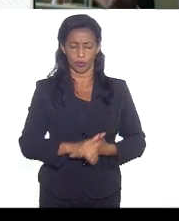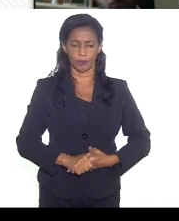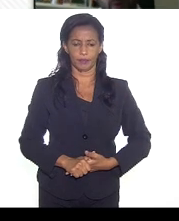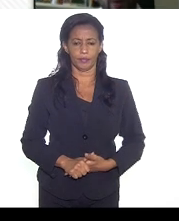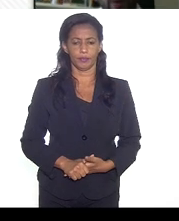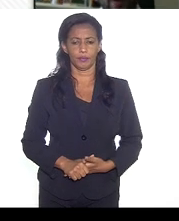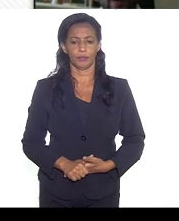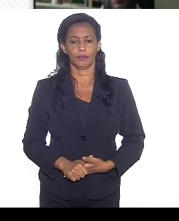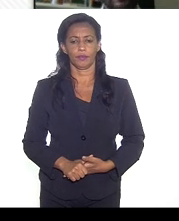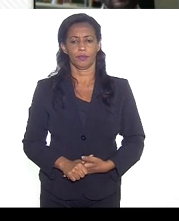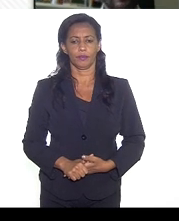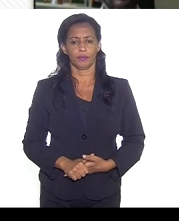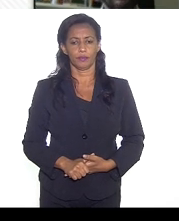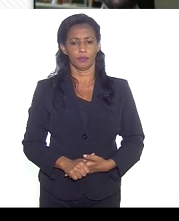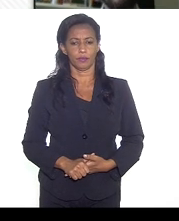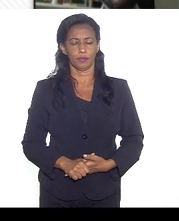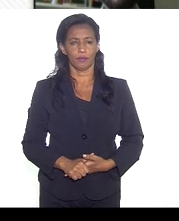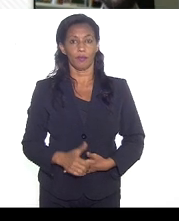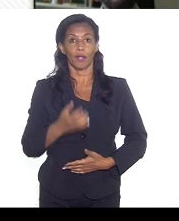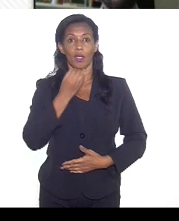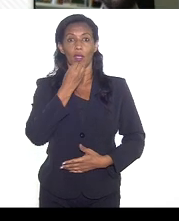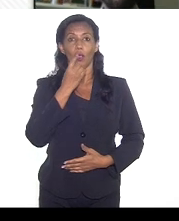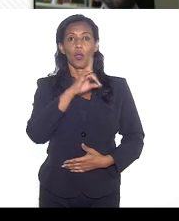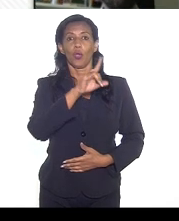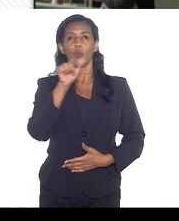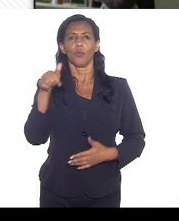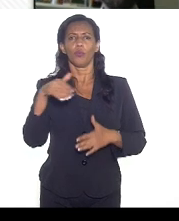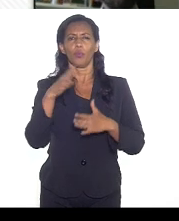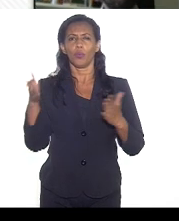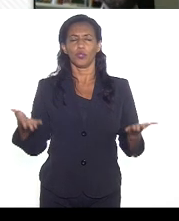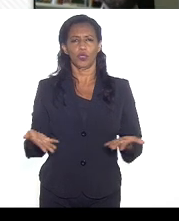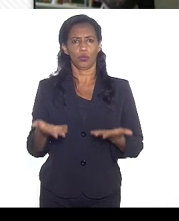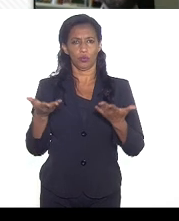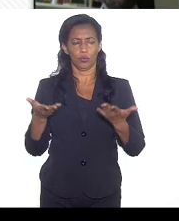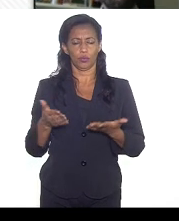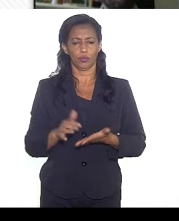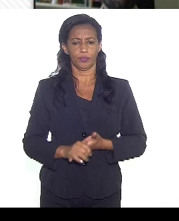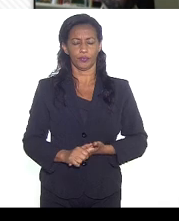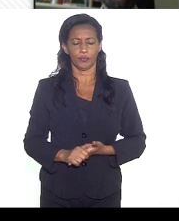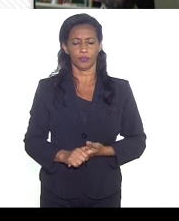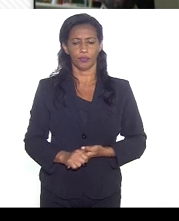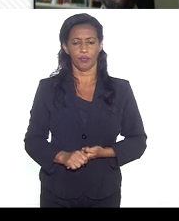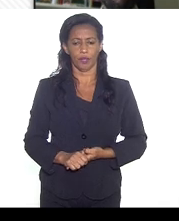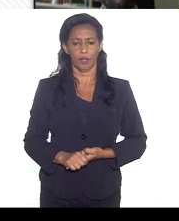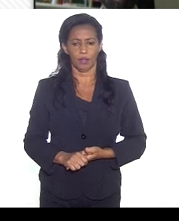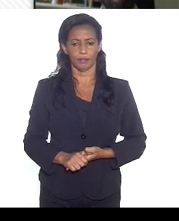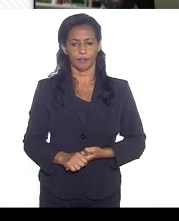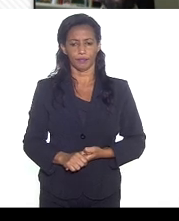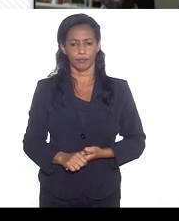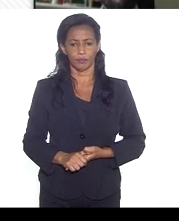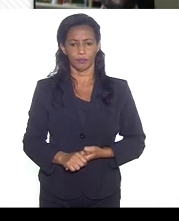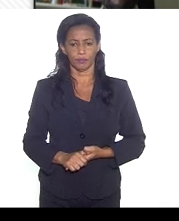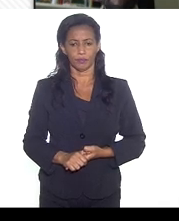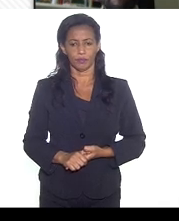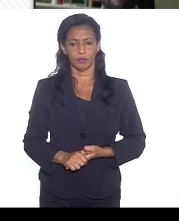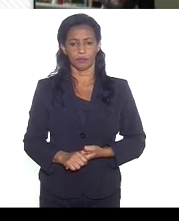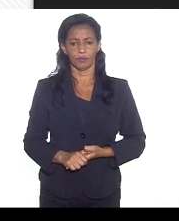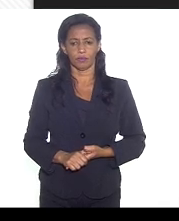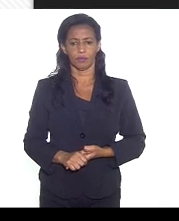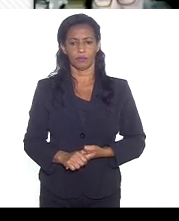Bom dia a todos. Bom dia a todos. Estamos ouvindo bem? Sim. Sim, bom dia.